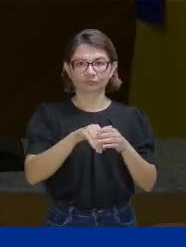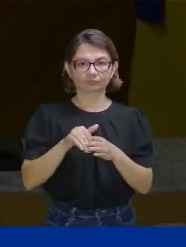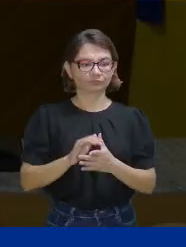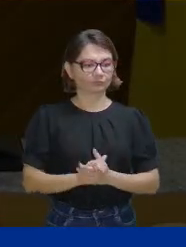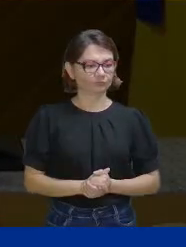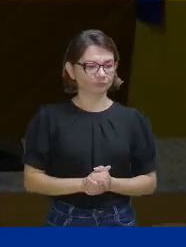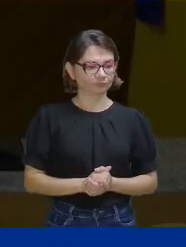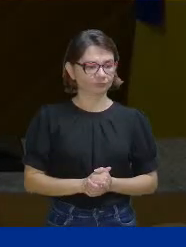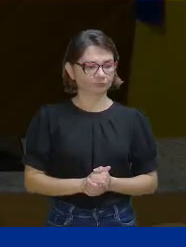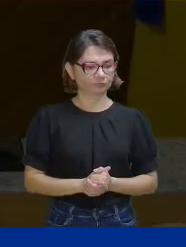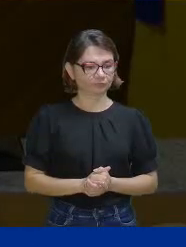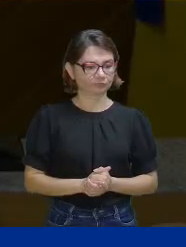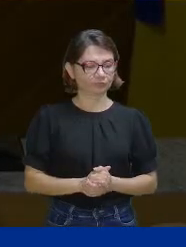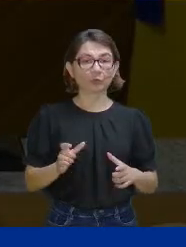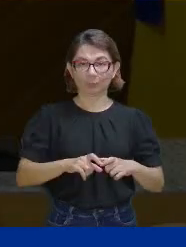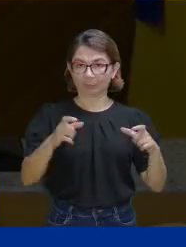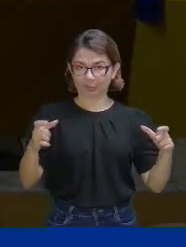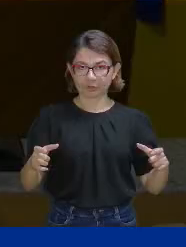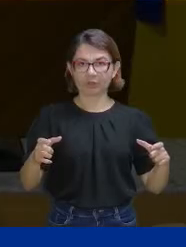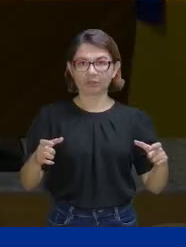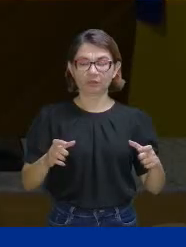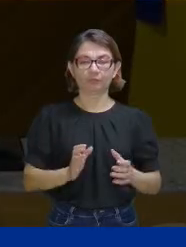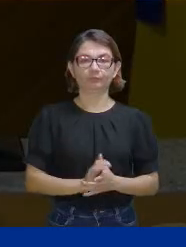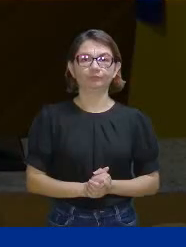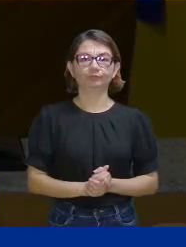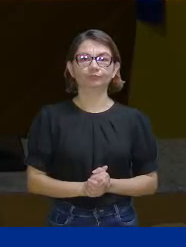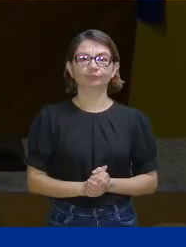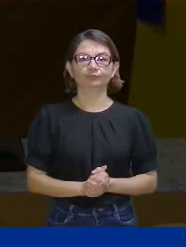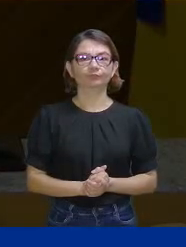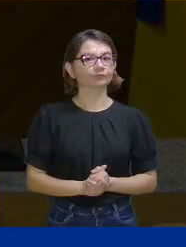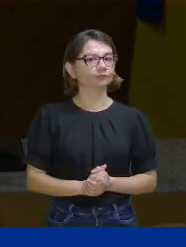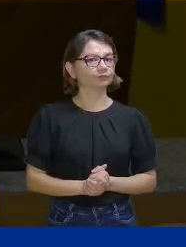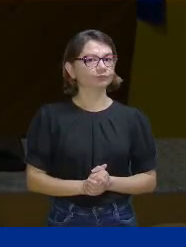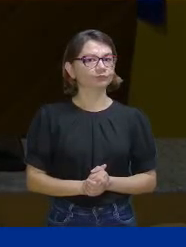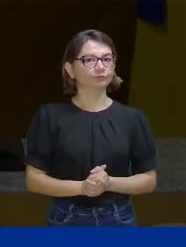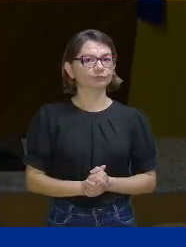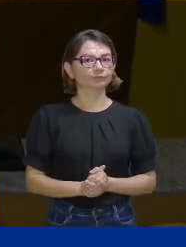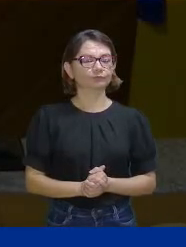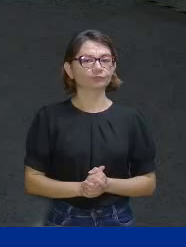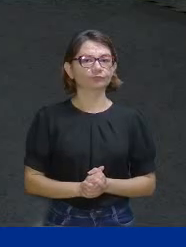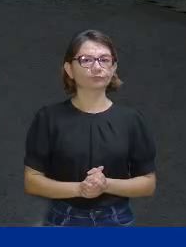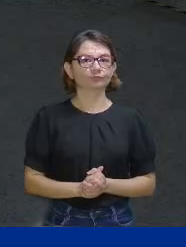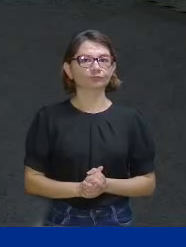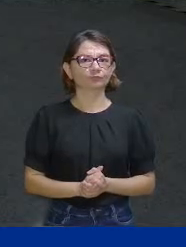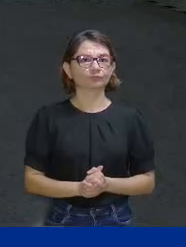por maioria, concedeu.